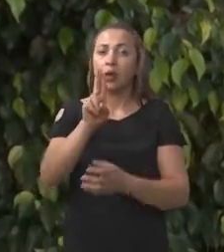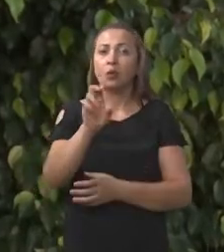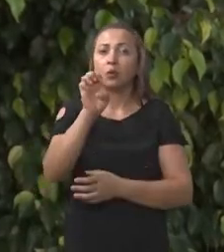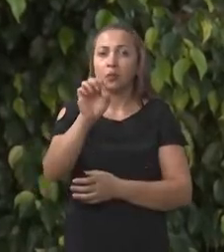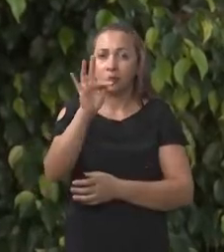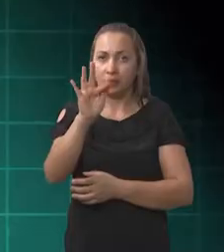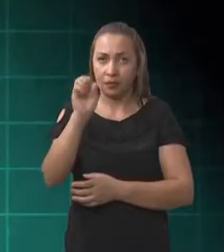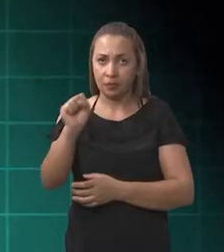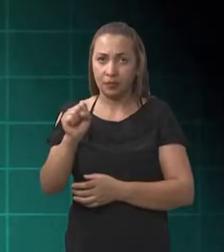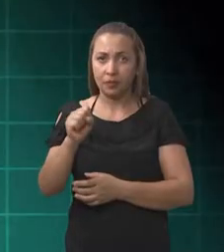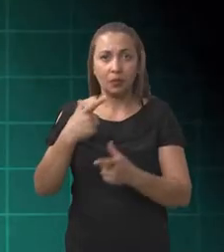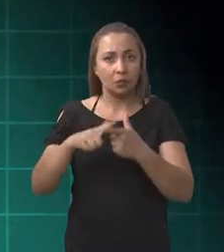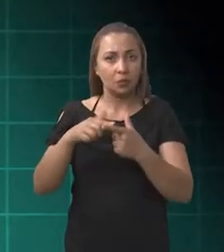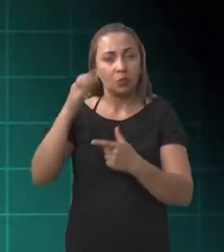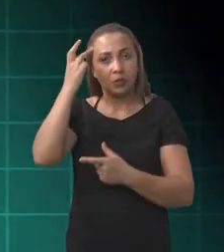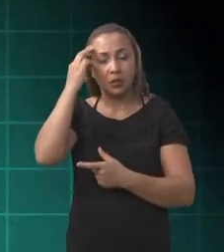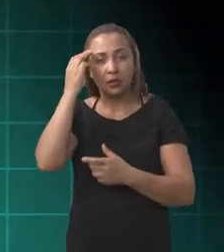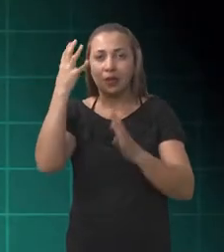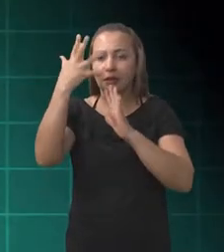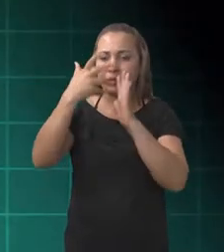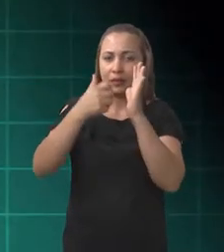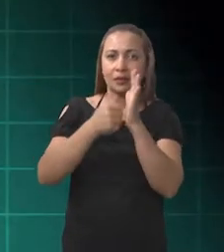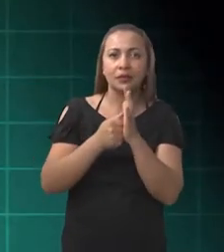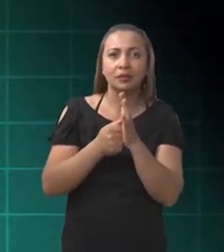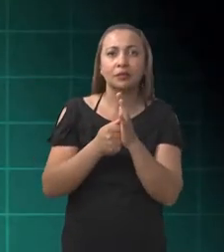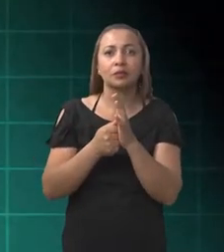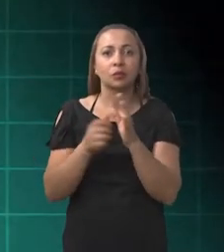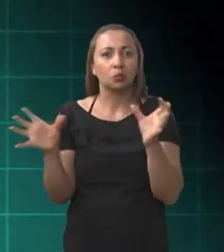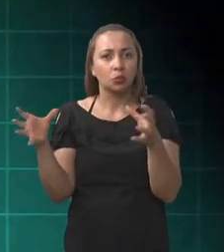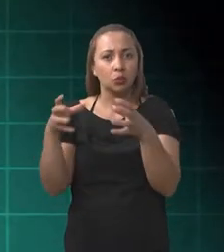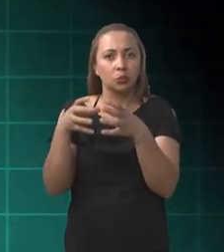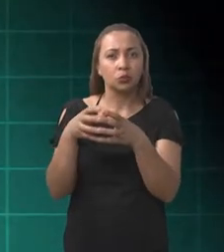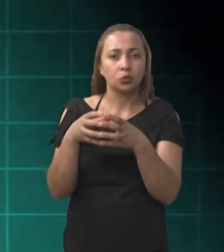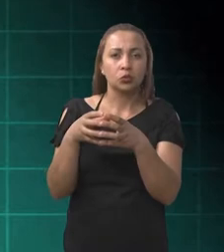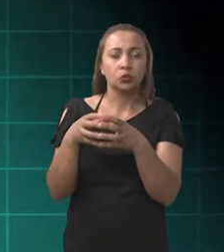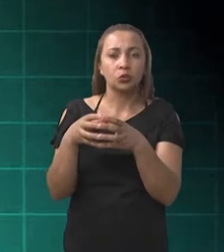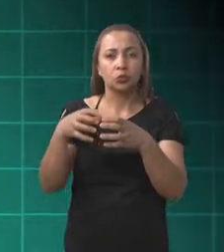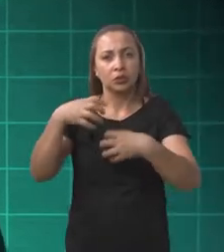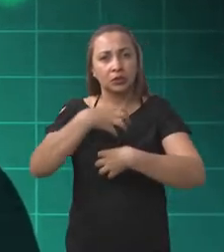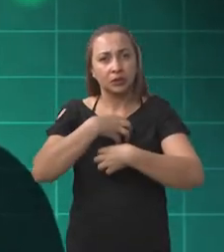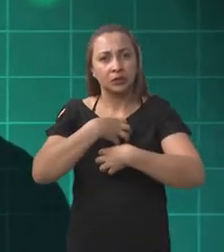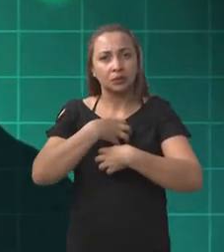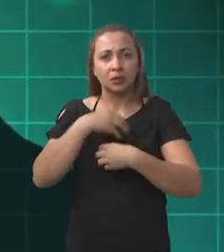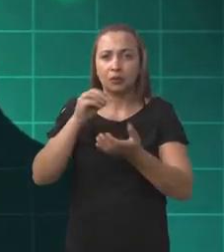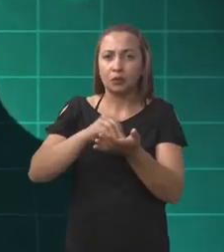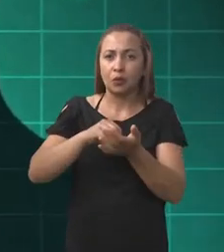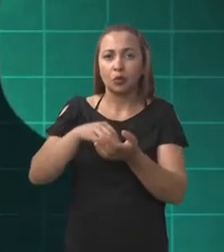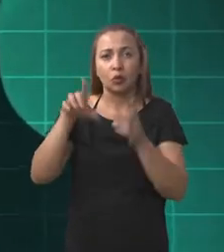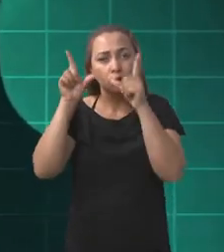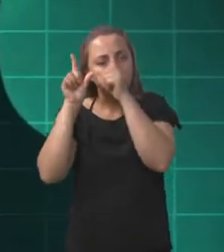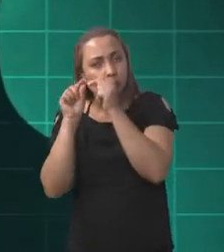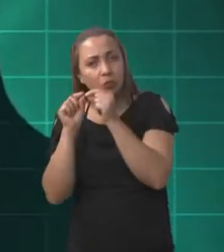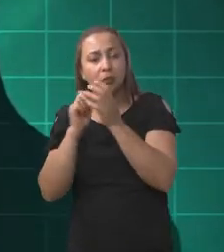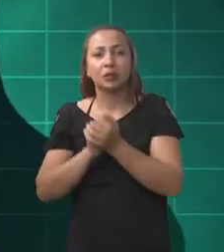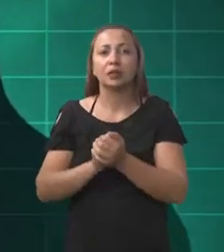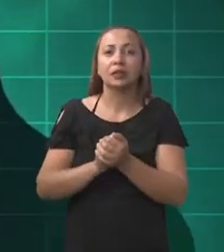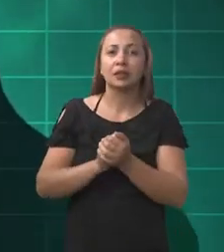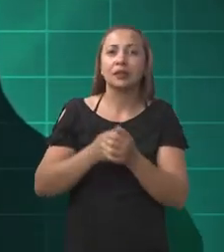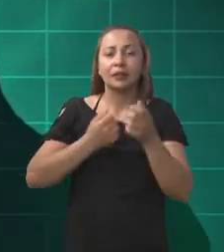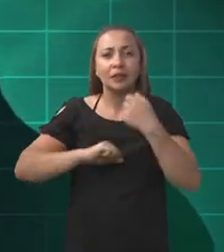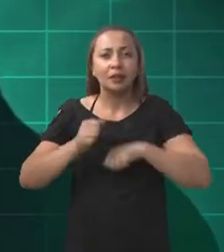da UFES. Os transtornos mentais comuns, eles são caracterizados, né, por um conjunto de sintomas, como insônia,